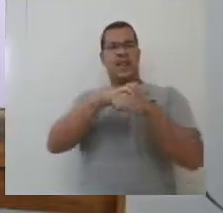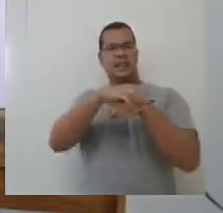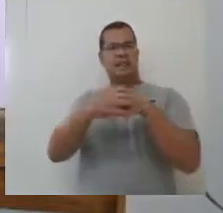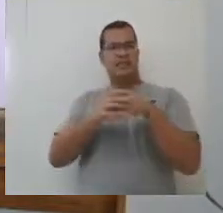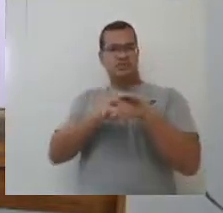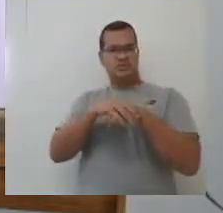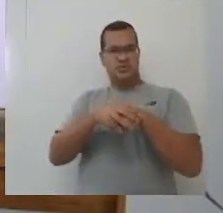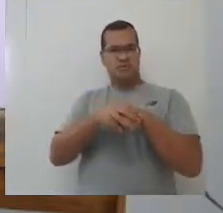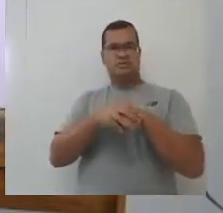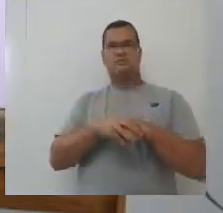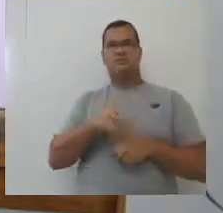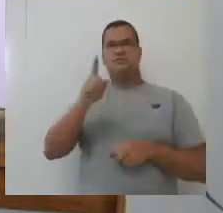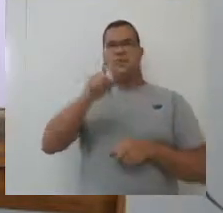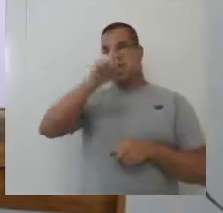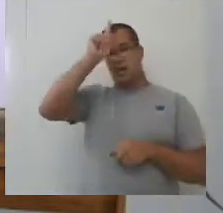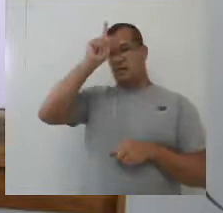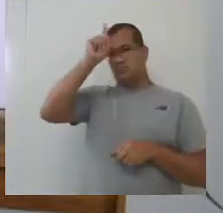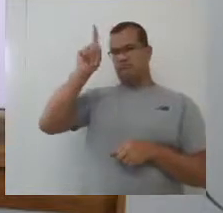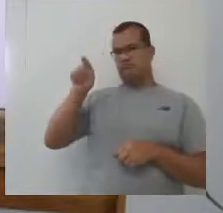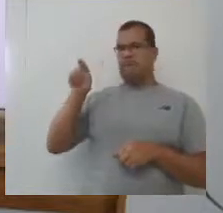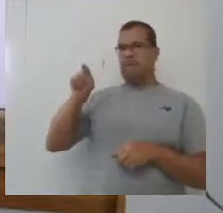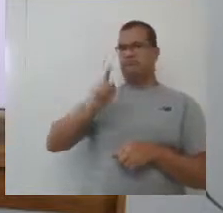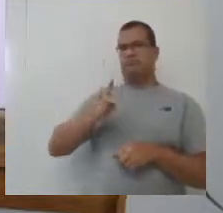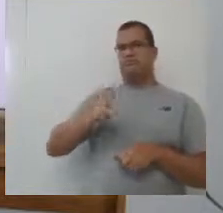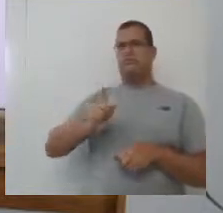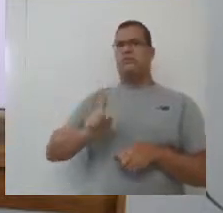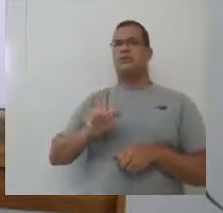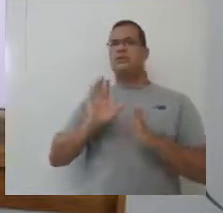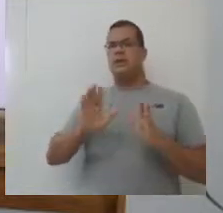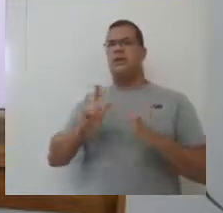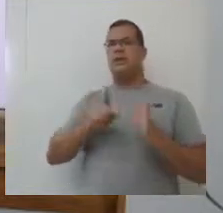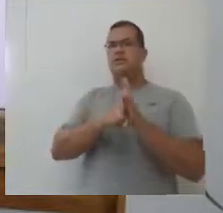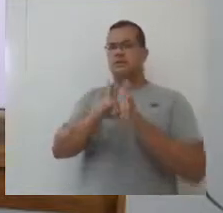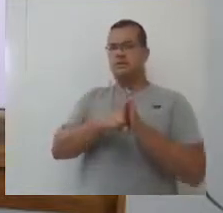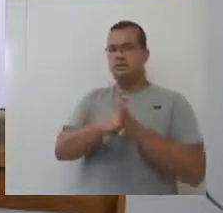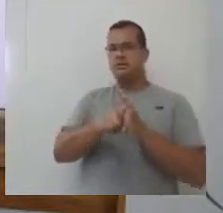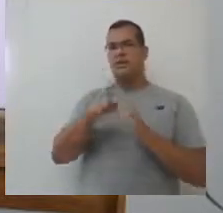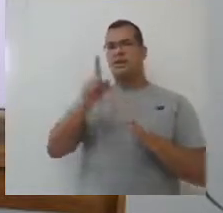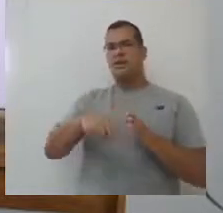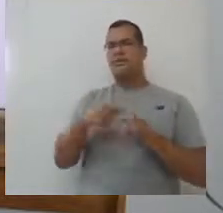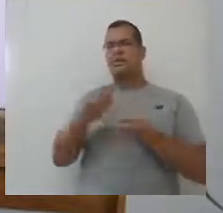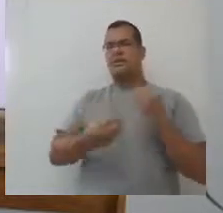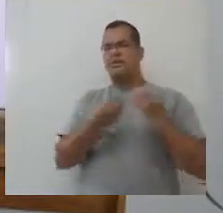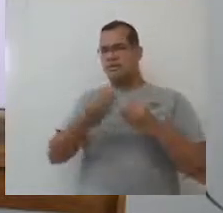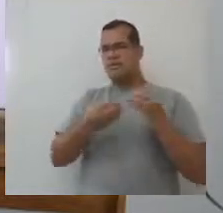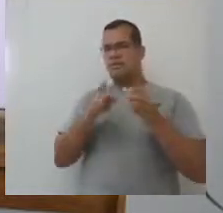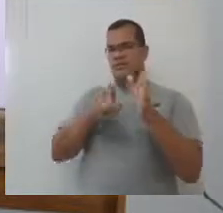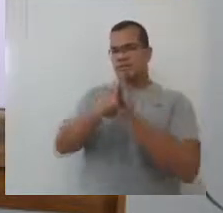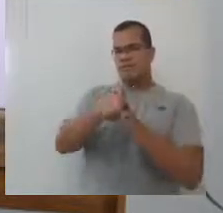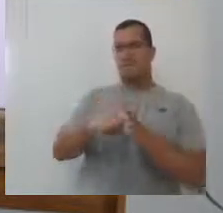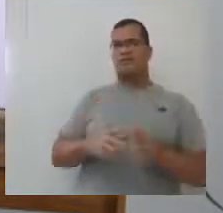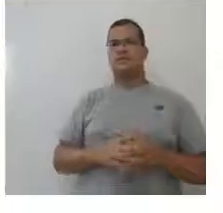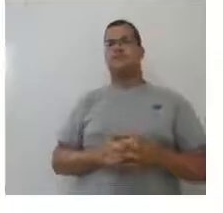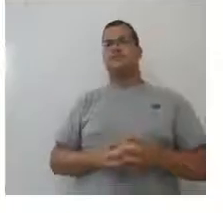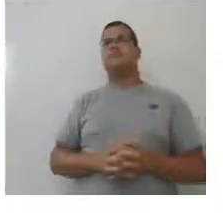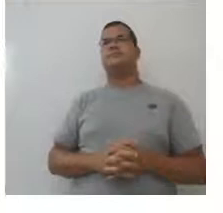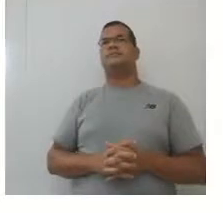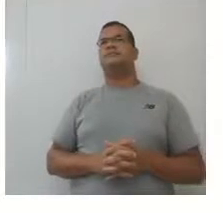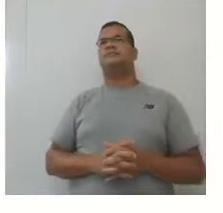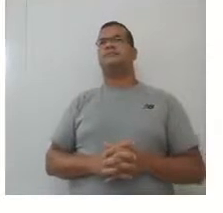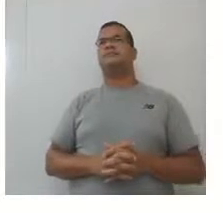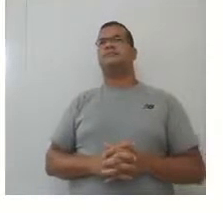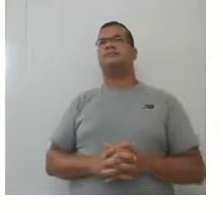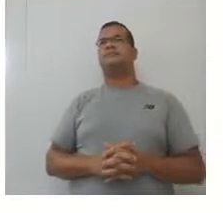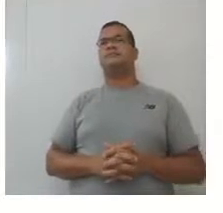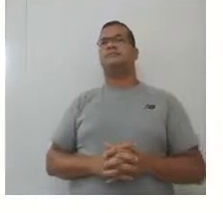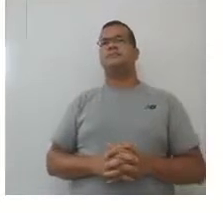não fui eu que tô inventando aqui. É a questão que deu. Isso é o problema que forneceu isso. Olha pra cá. Quando tu